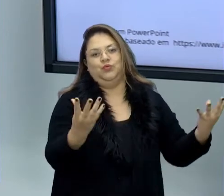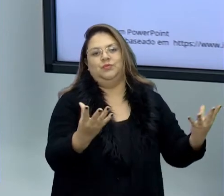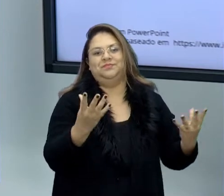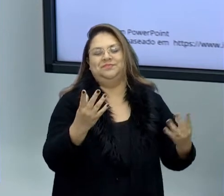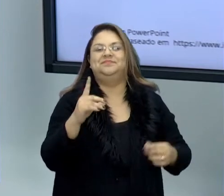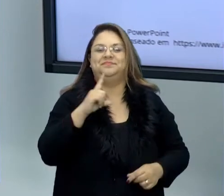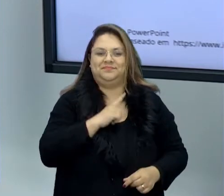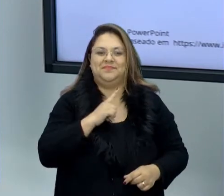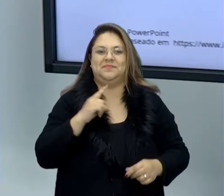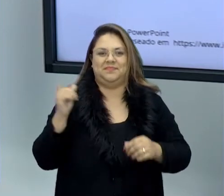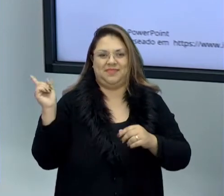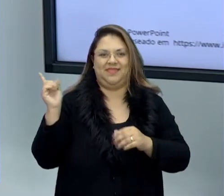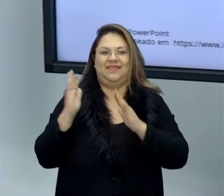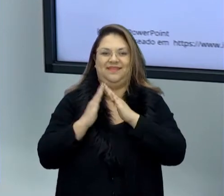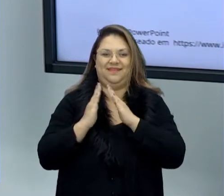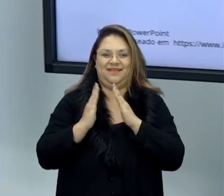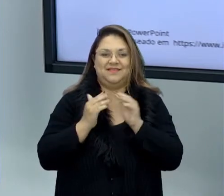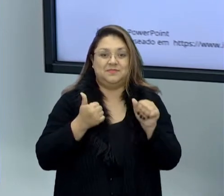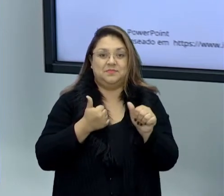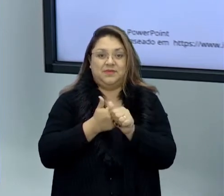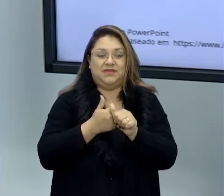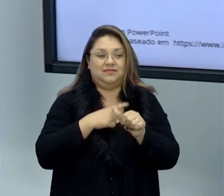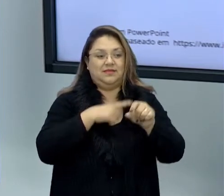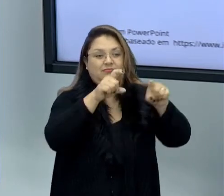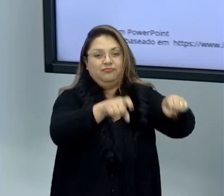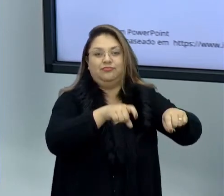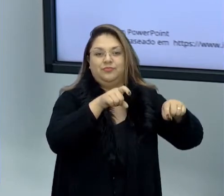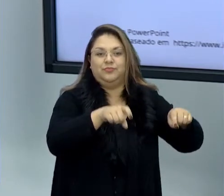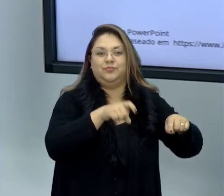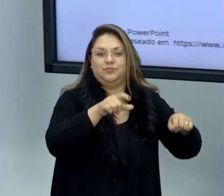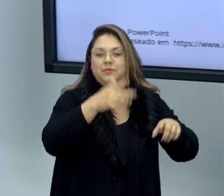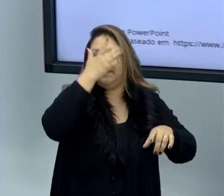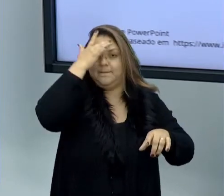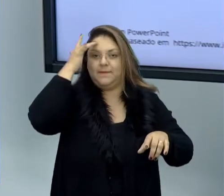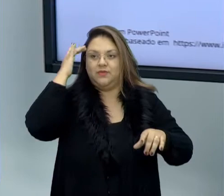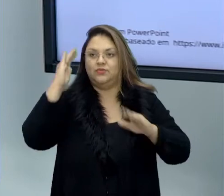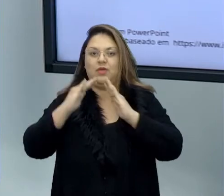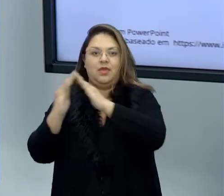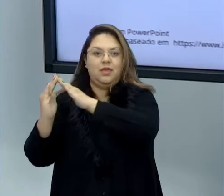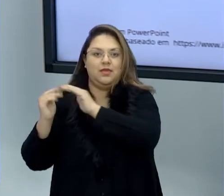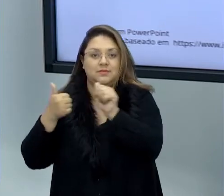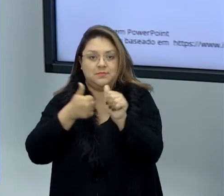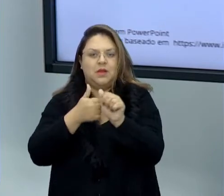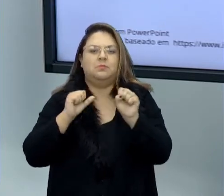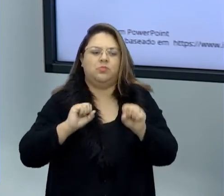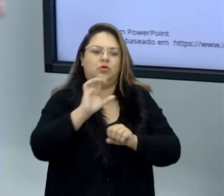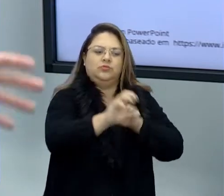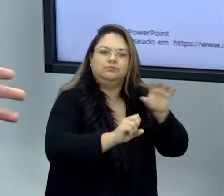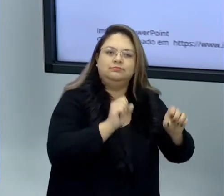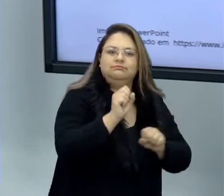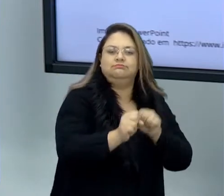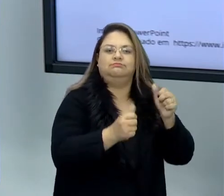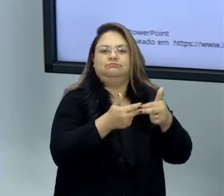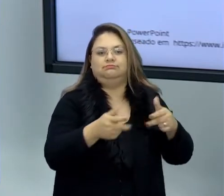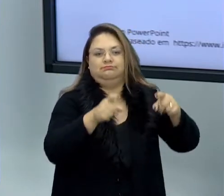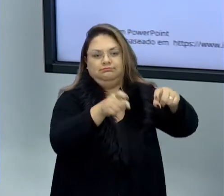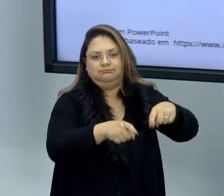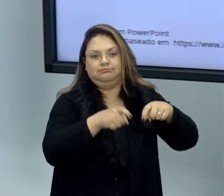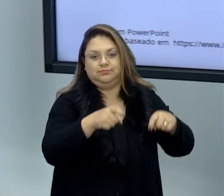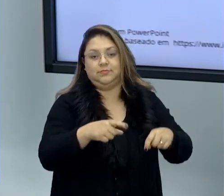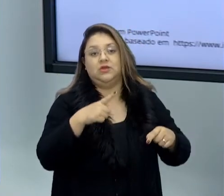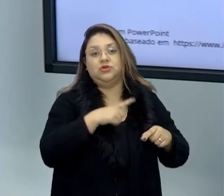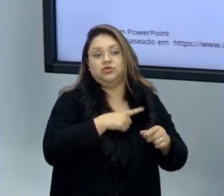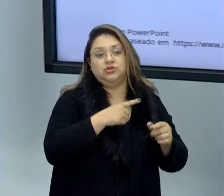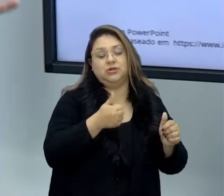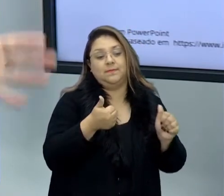uma horta perto da minha casa, uma horta comunitária, né? O que eles fizeram nesses dias? Tem lá a horta e tinham no canto um